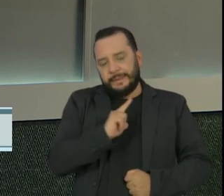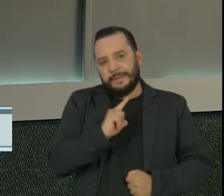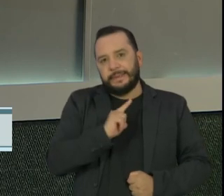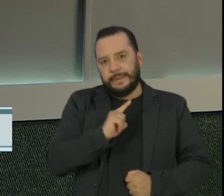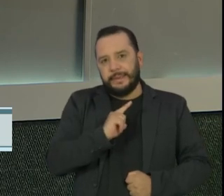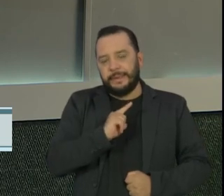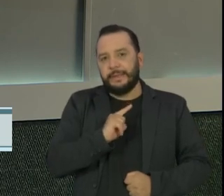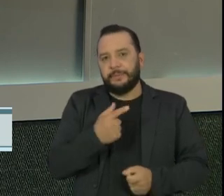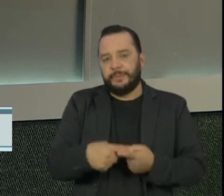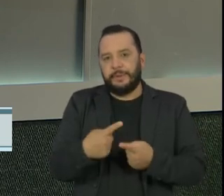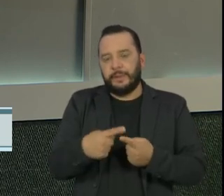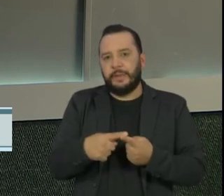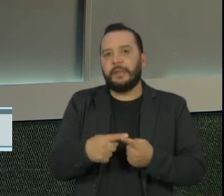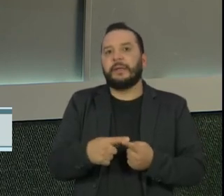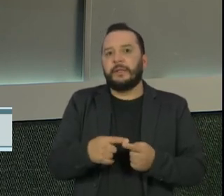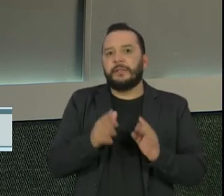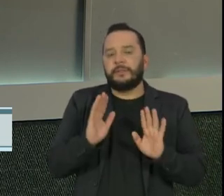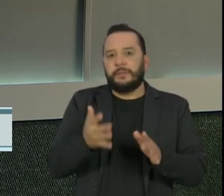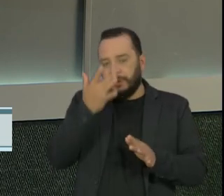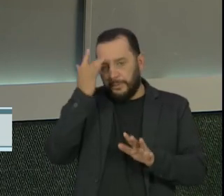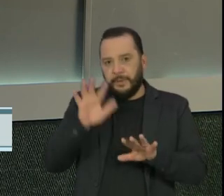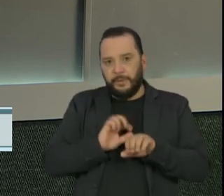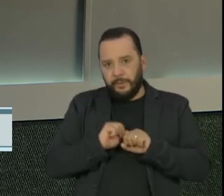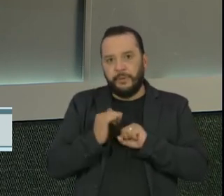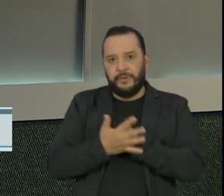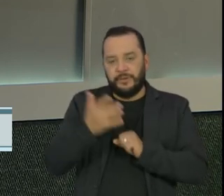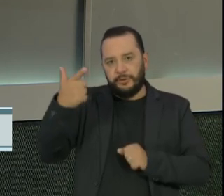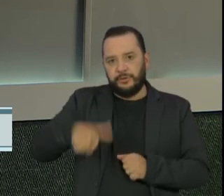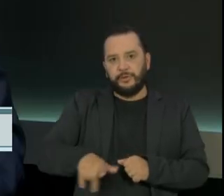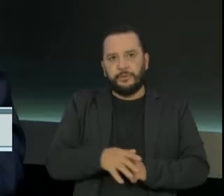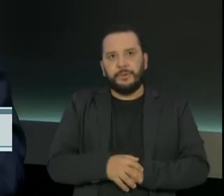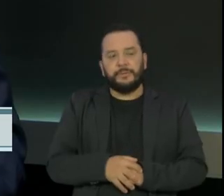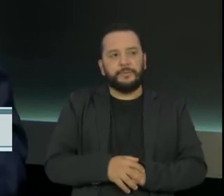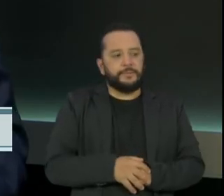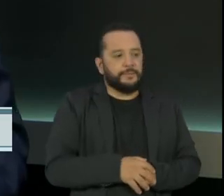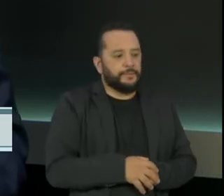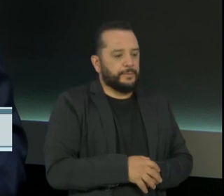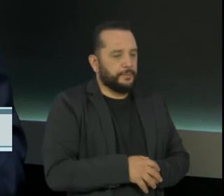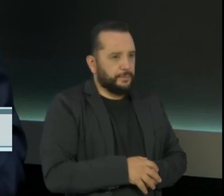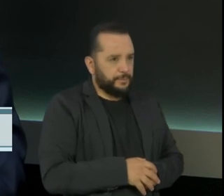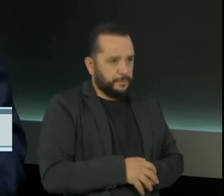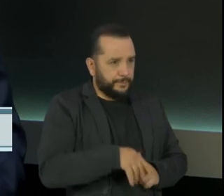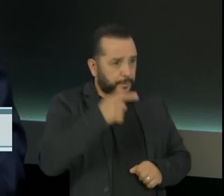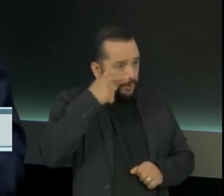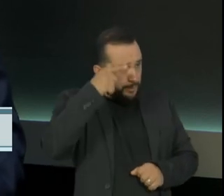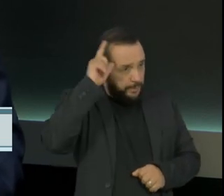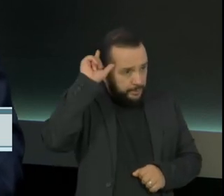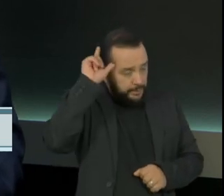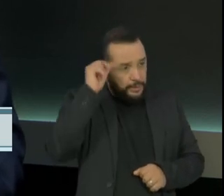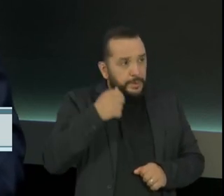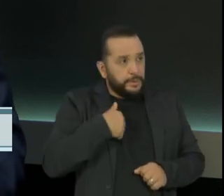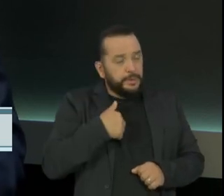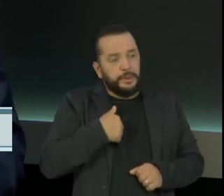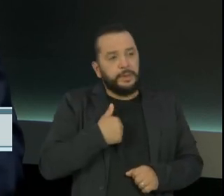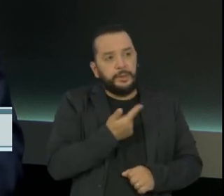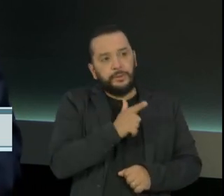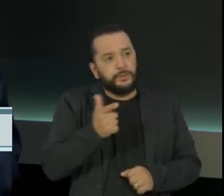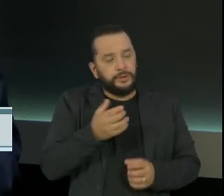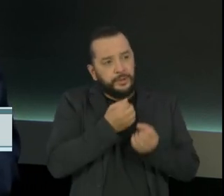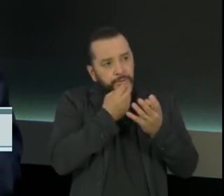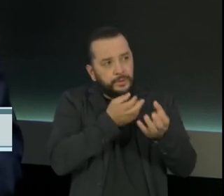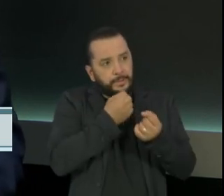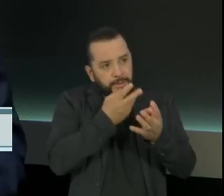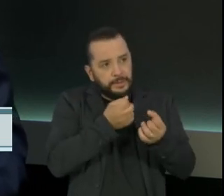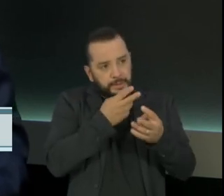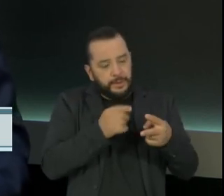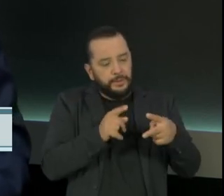primeiro caso de reinfecção pelo SARS-CoV-2. Ontem, quando ainda não se tinha notícia desses outros dois casos,